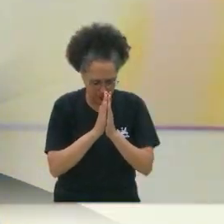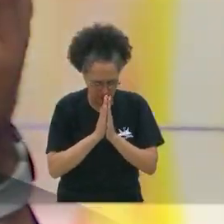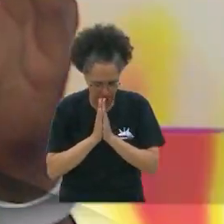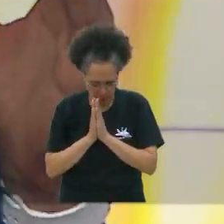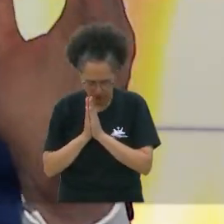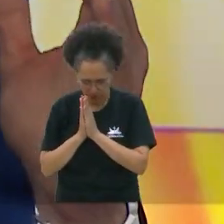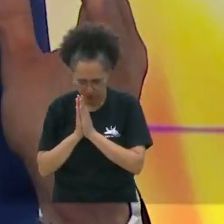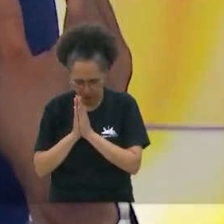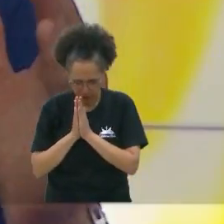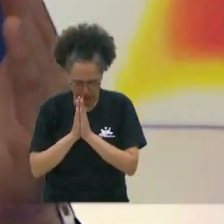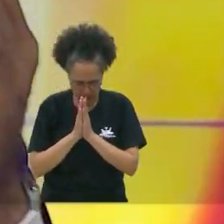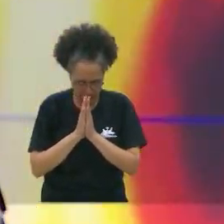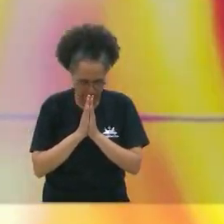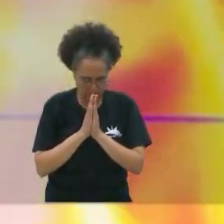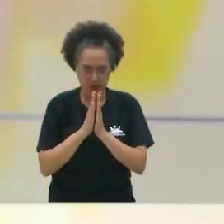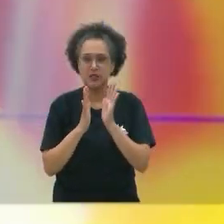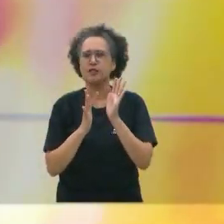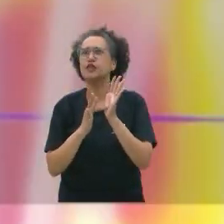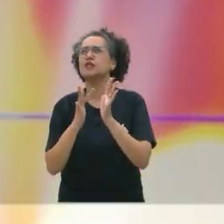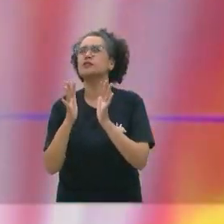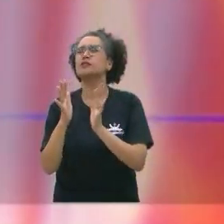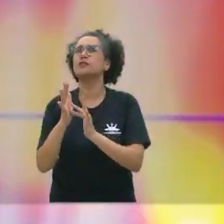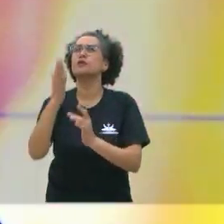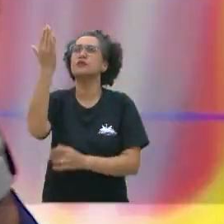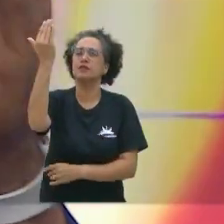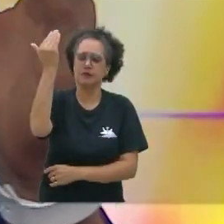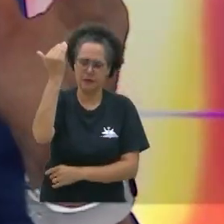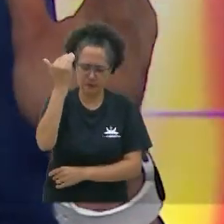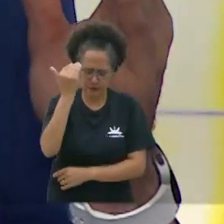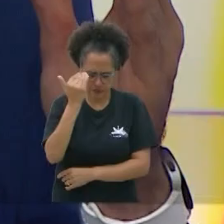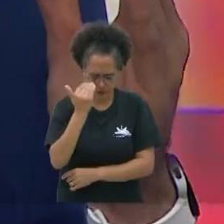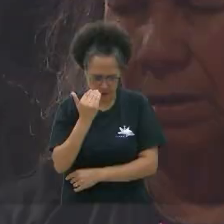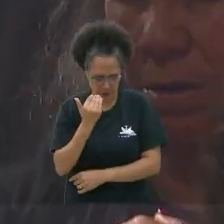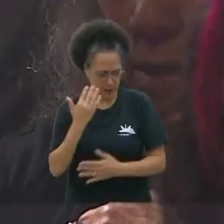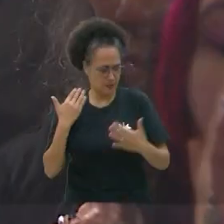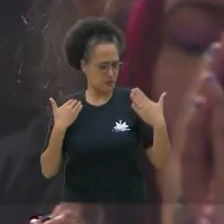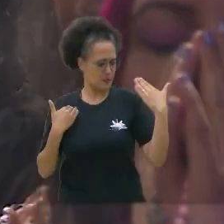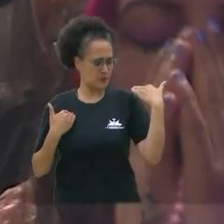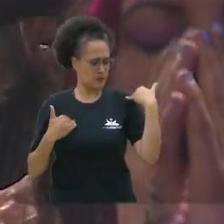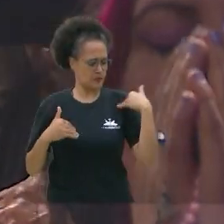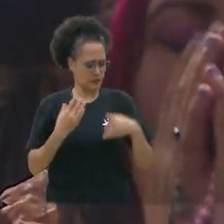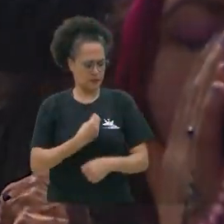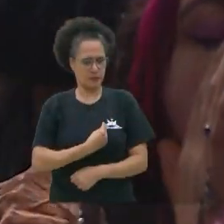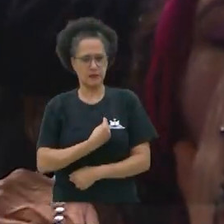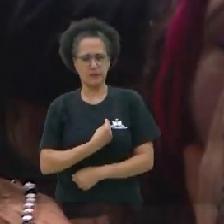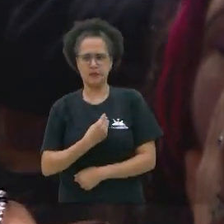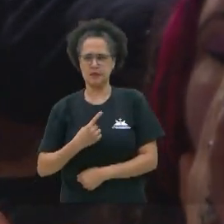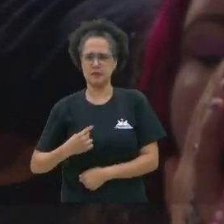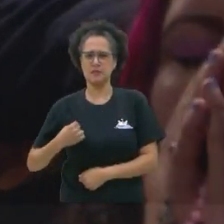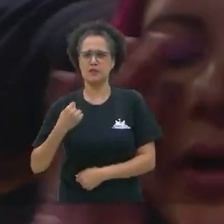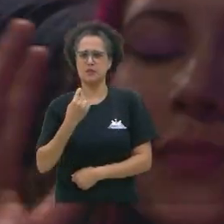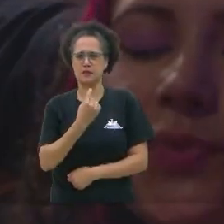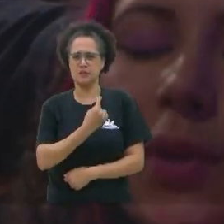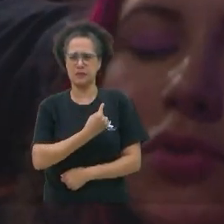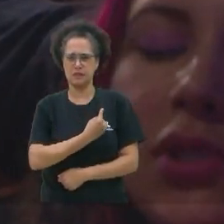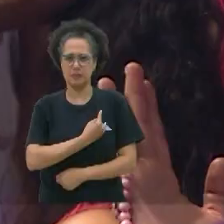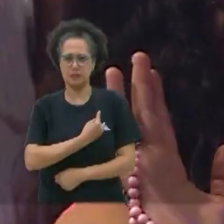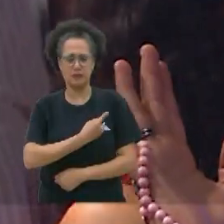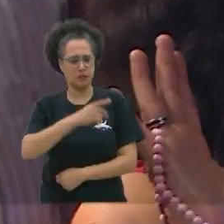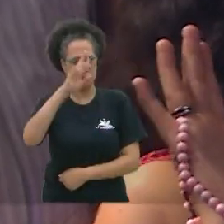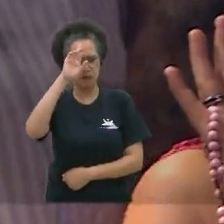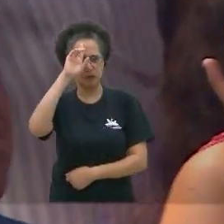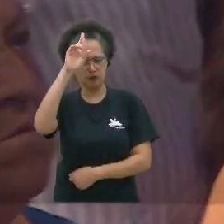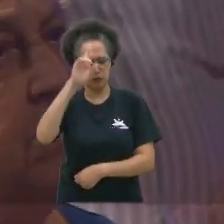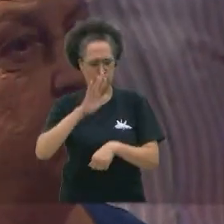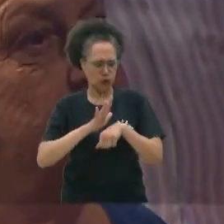Vamos, Jesus, passear na minha vida. Jesus quer curar os nossos corações. Peça que o Senhor cure os nossos corações.